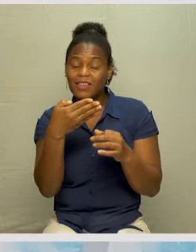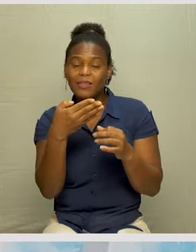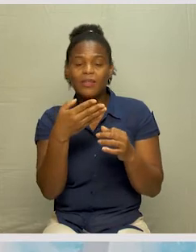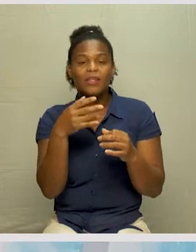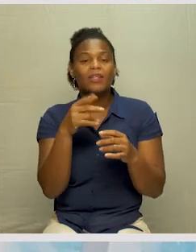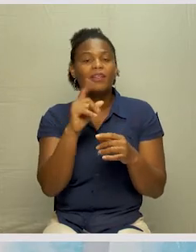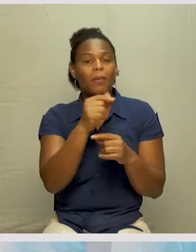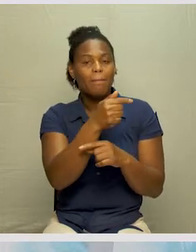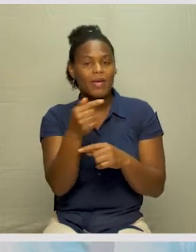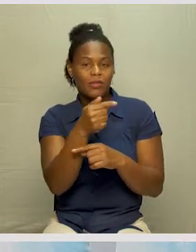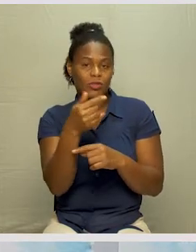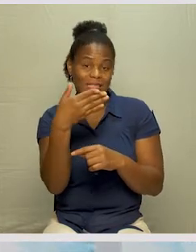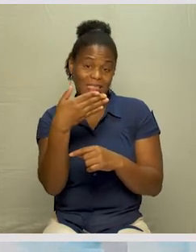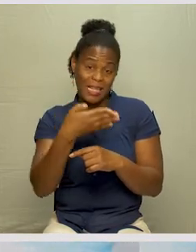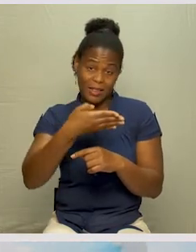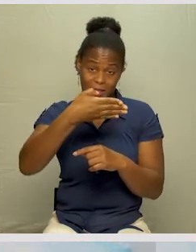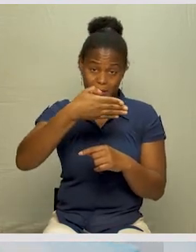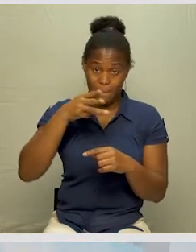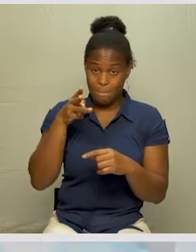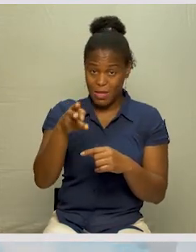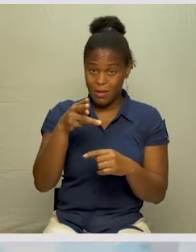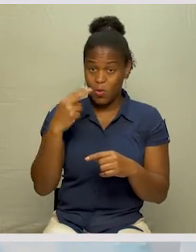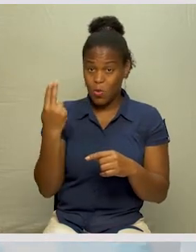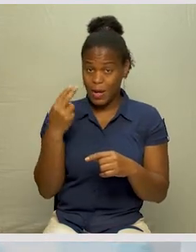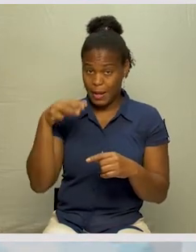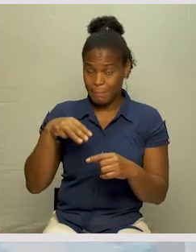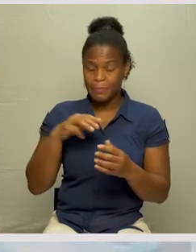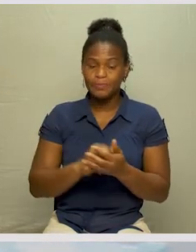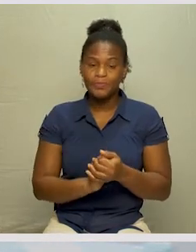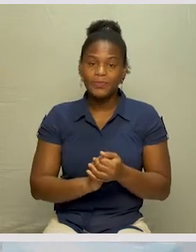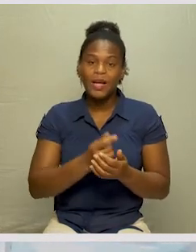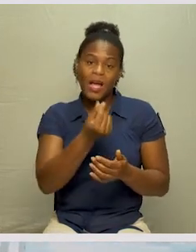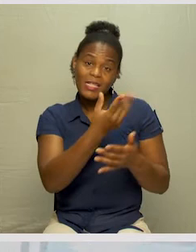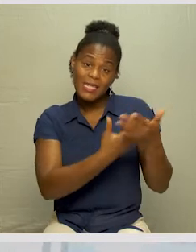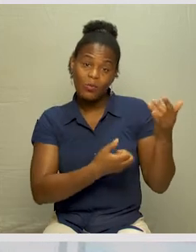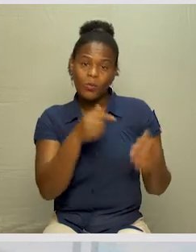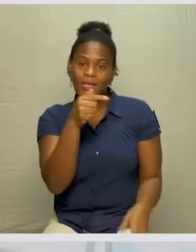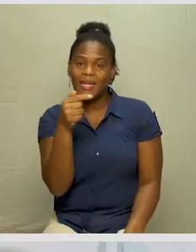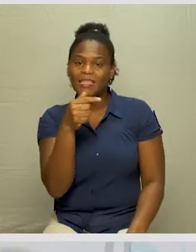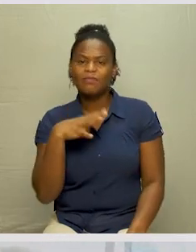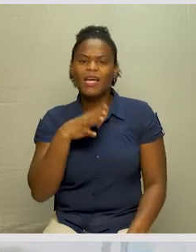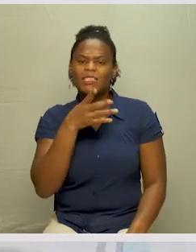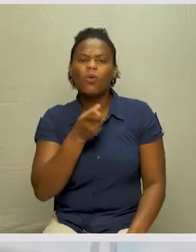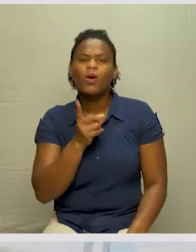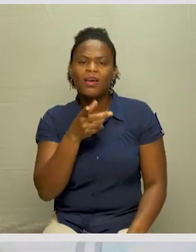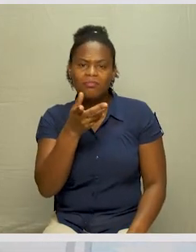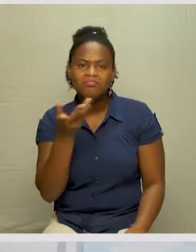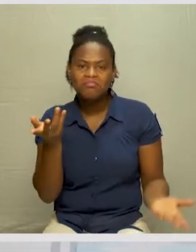2017 de menos 7 mil unidades monetárias. Saldo negativo significa o quê?